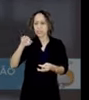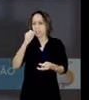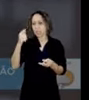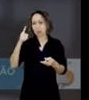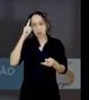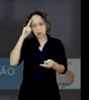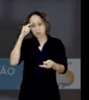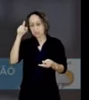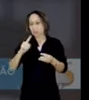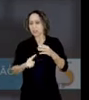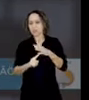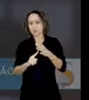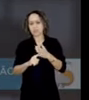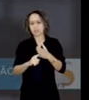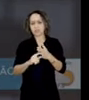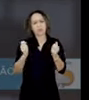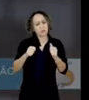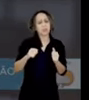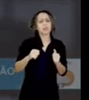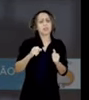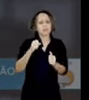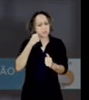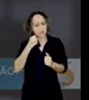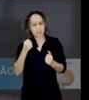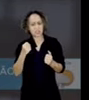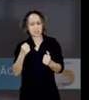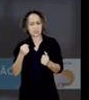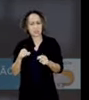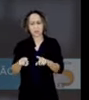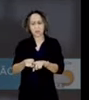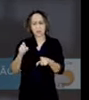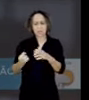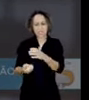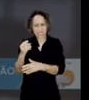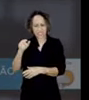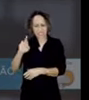qualidade como o Riquião, que, para minha alegria, vai ser candidato ao governador pelo PT.